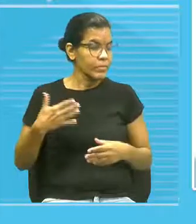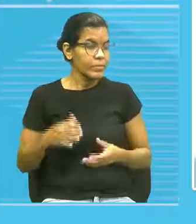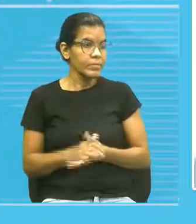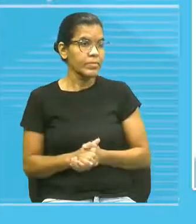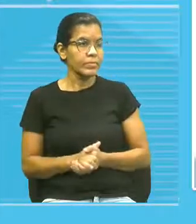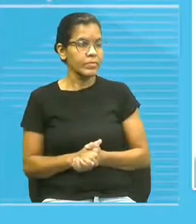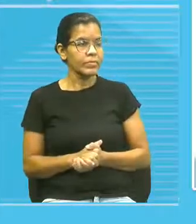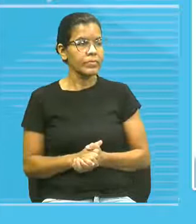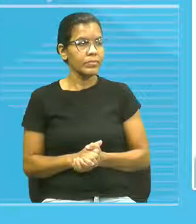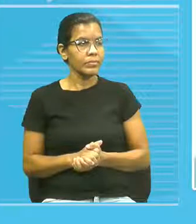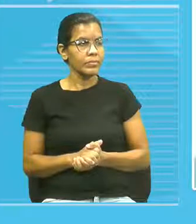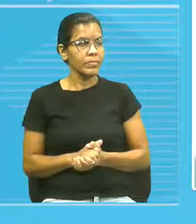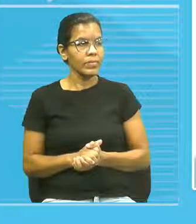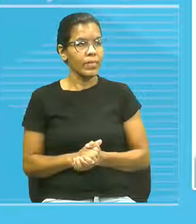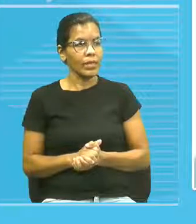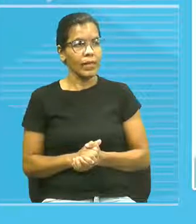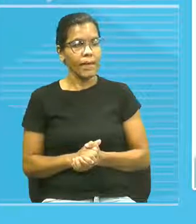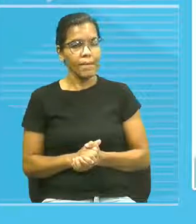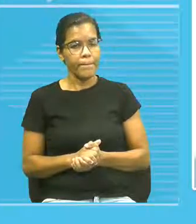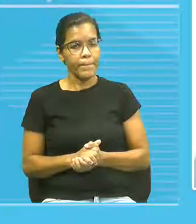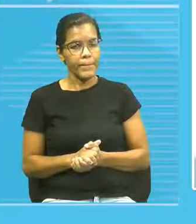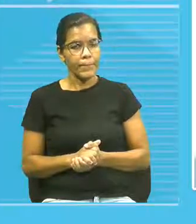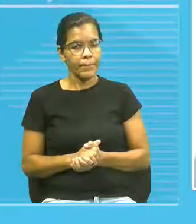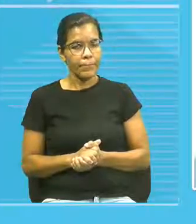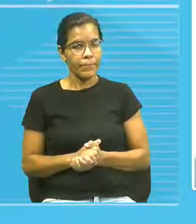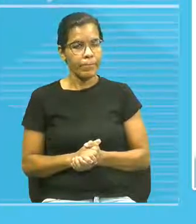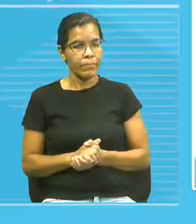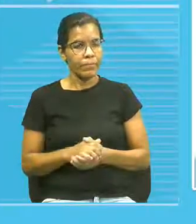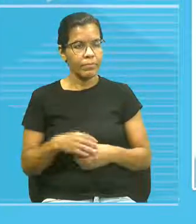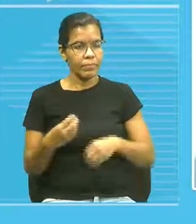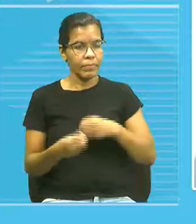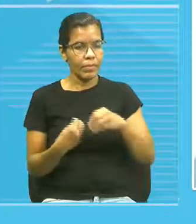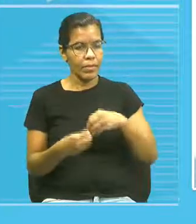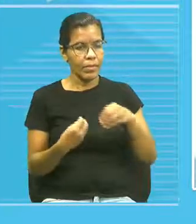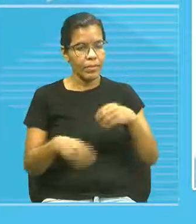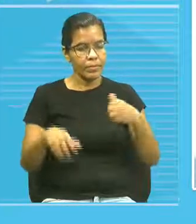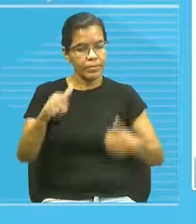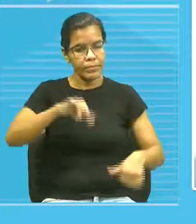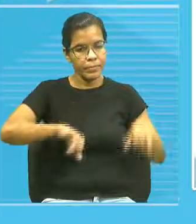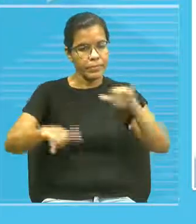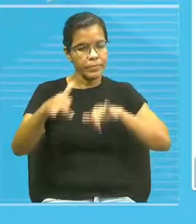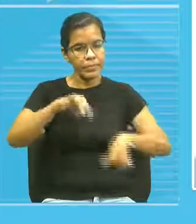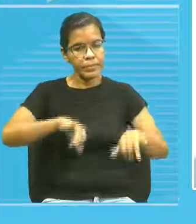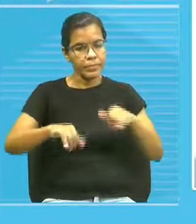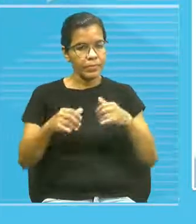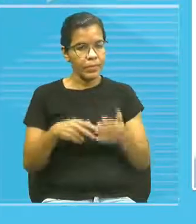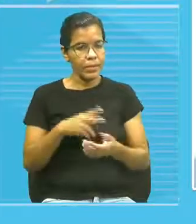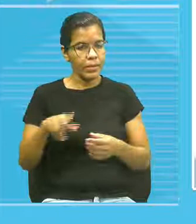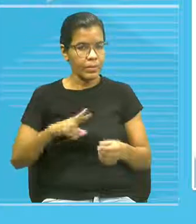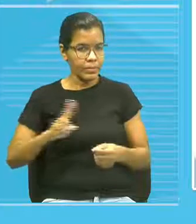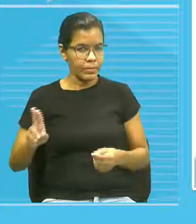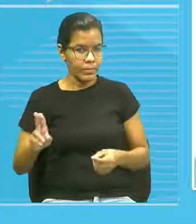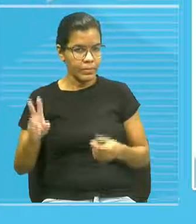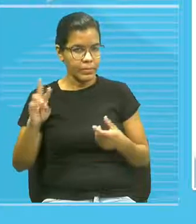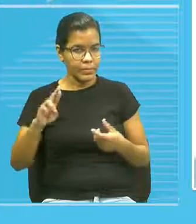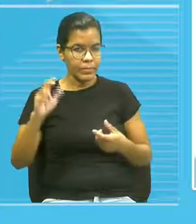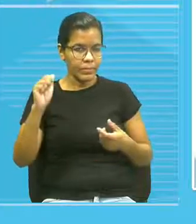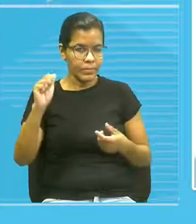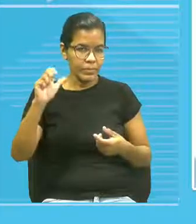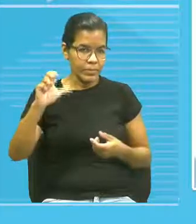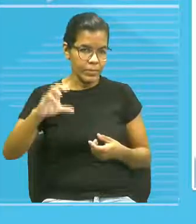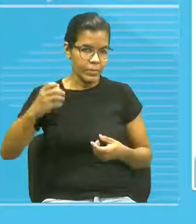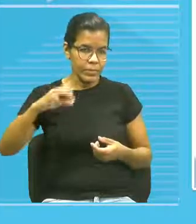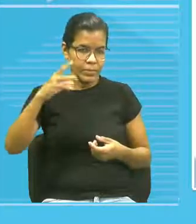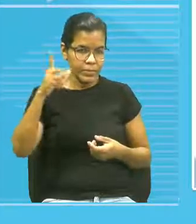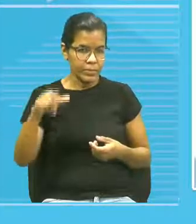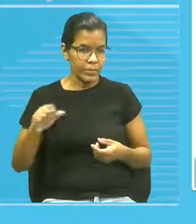bom? Então, as transformações químicas, que são chamadas de reações químicas, elas